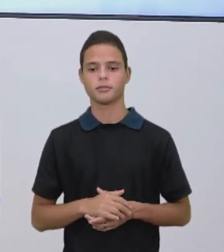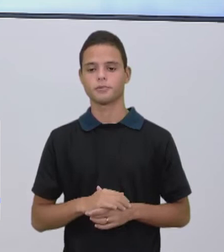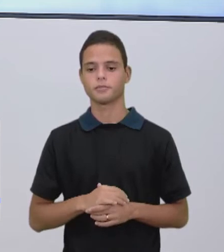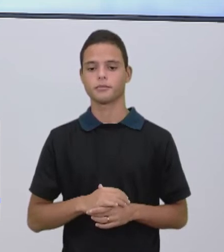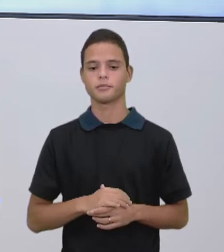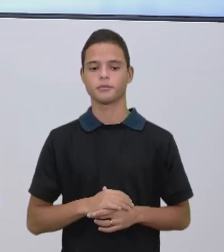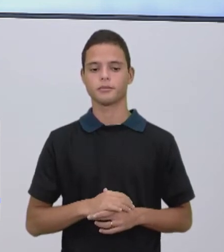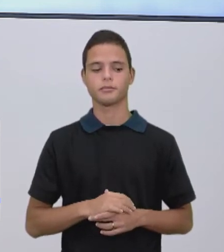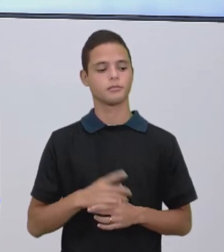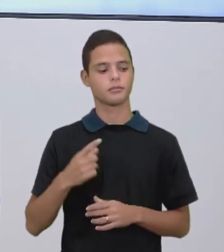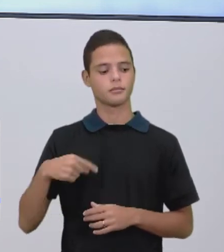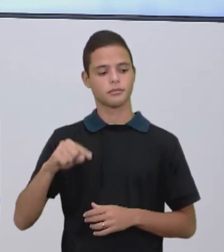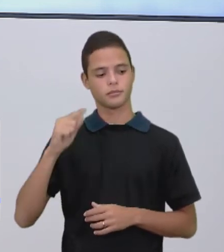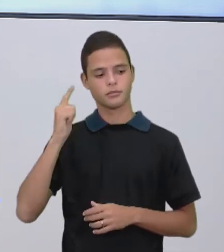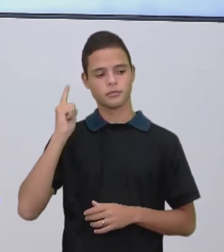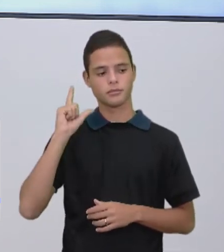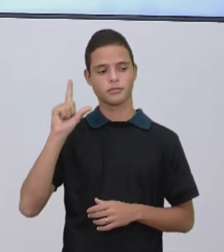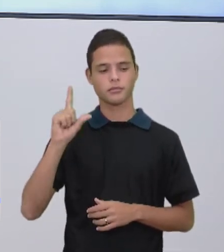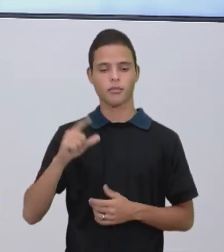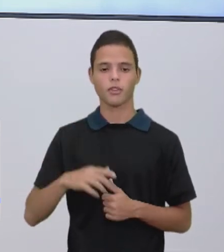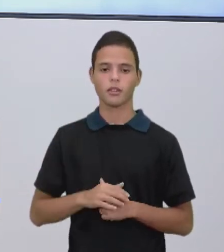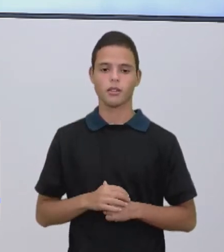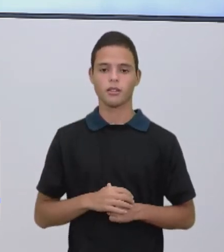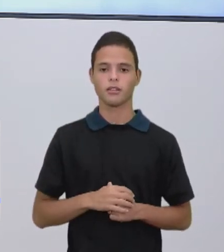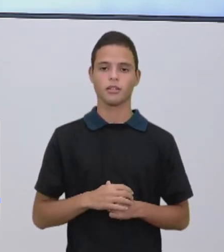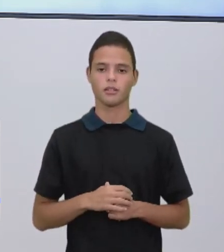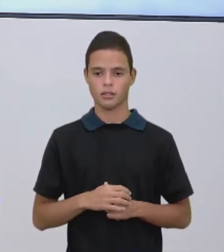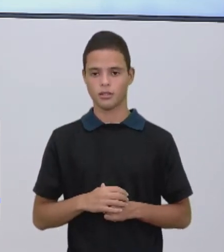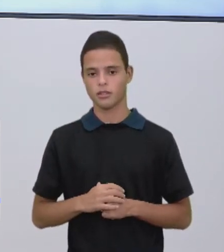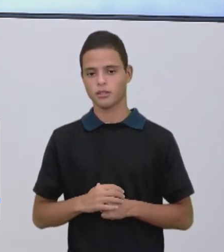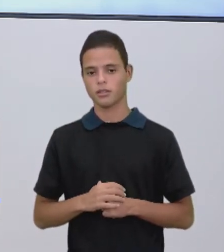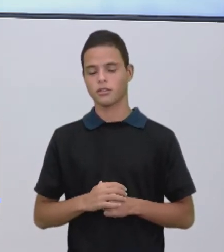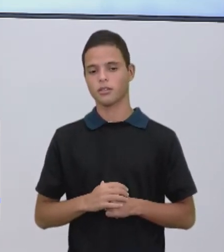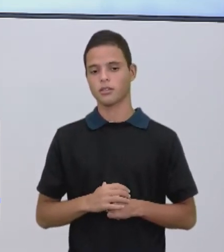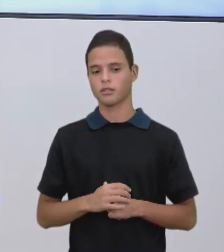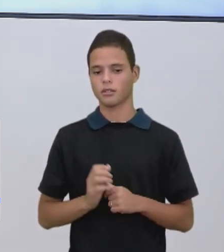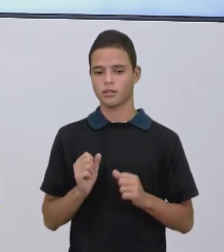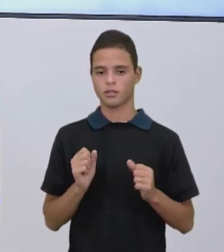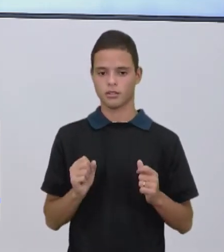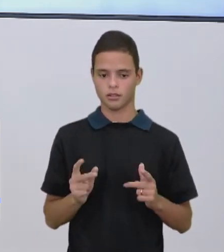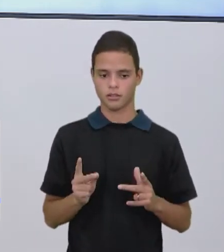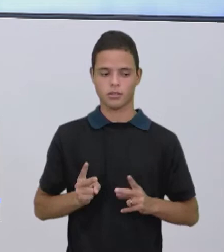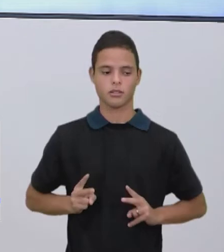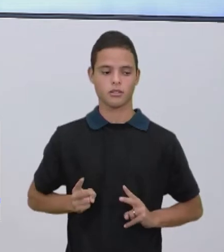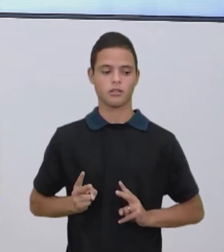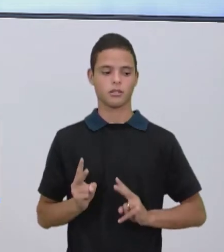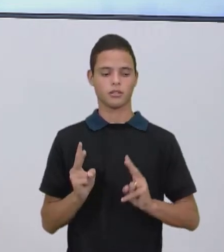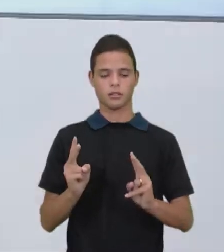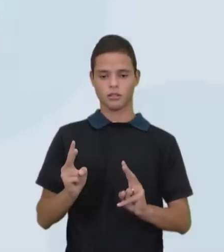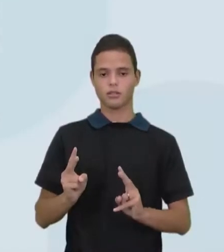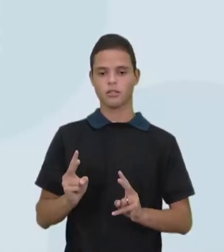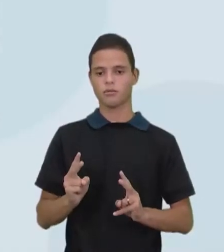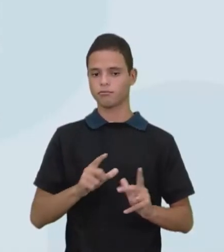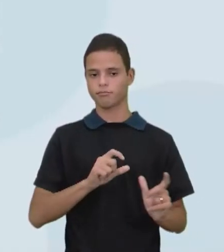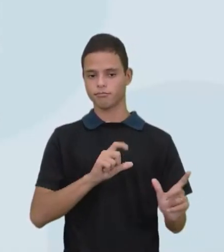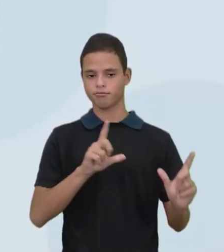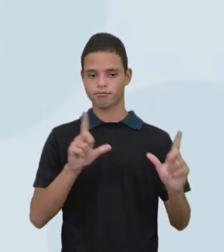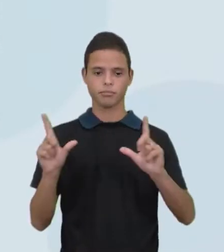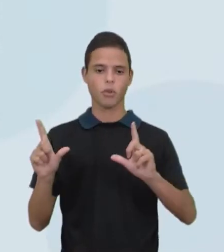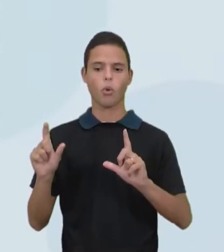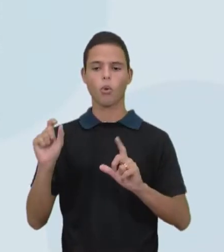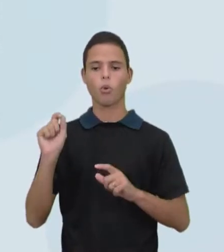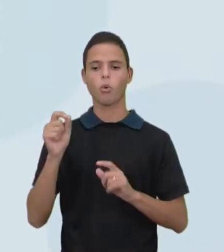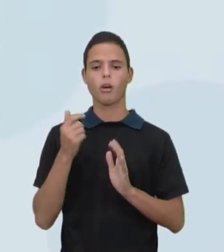gente conseguir fazer essa transformação energética. Beleza? Continuando aí, ó, na nossa telinha, vamos ver o que